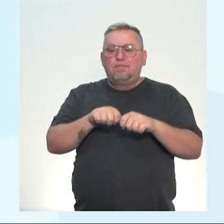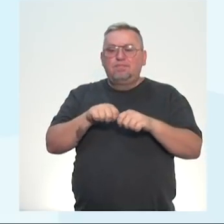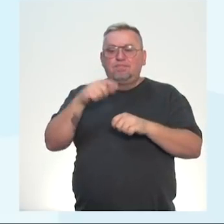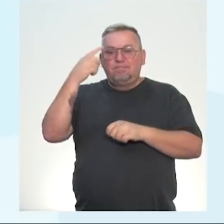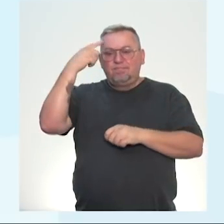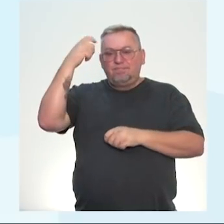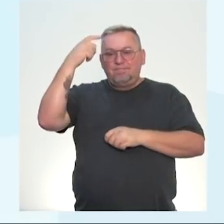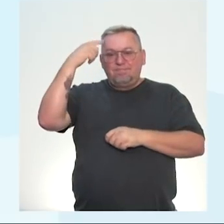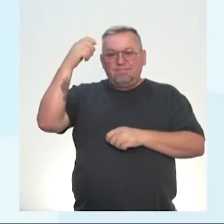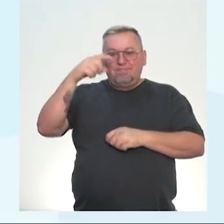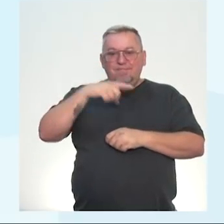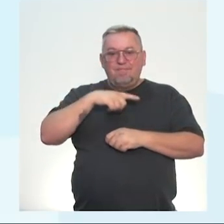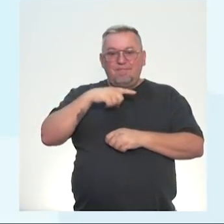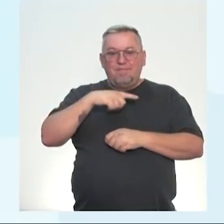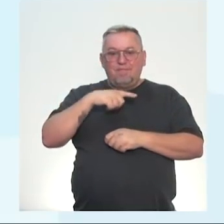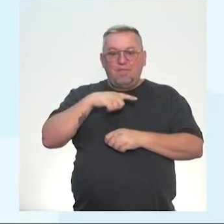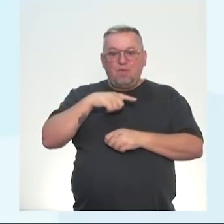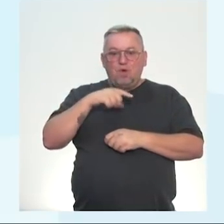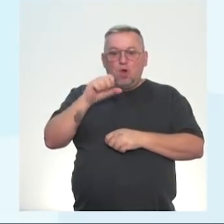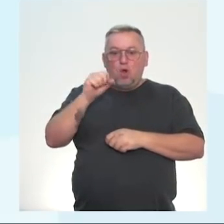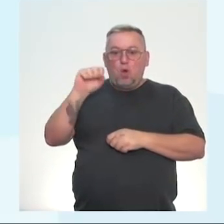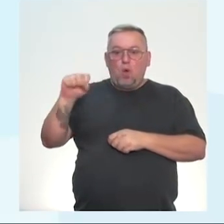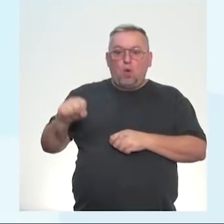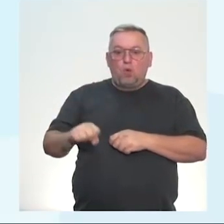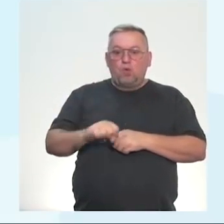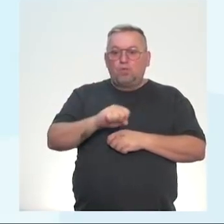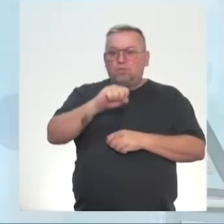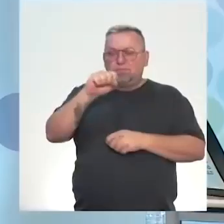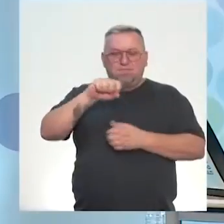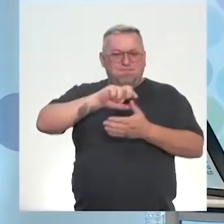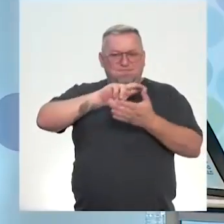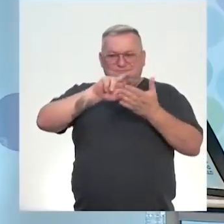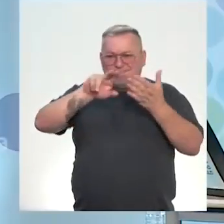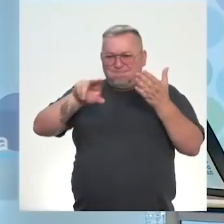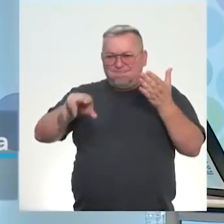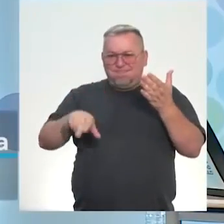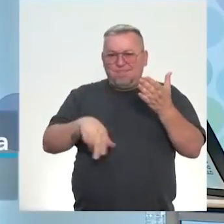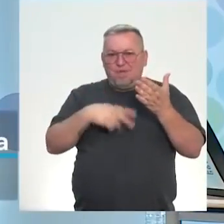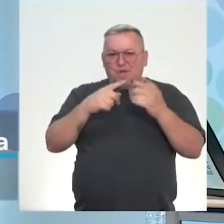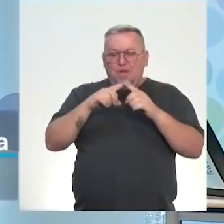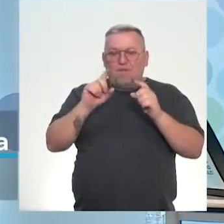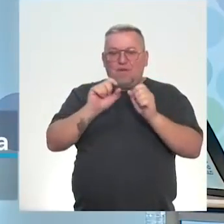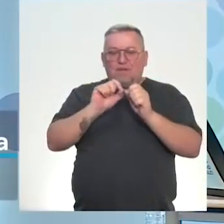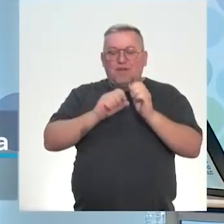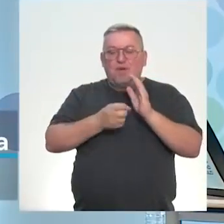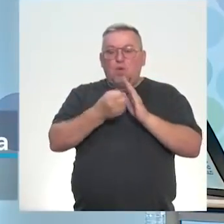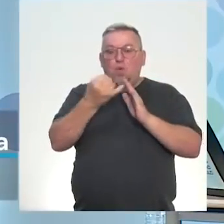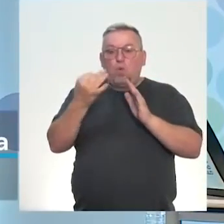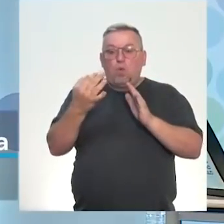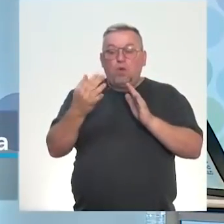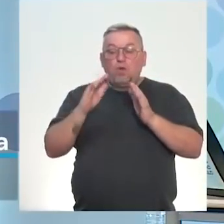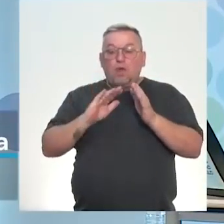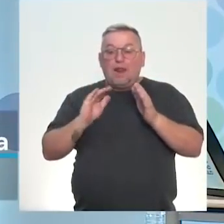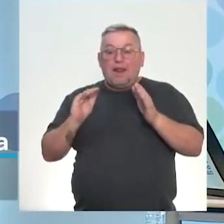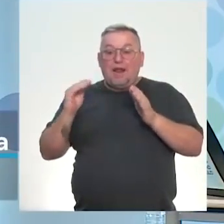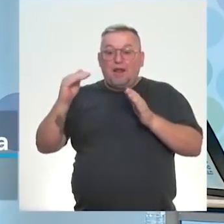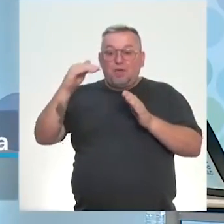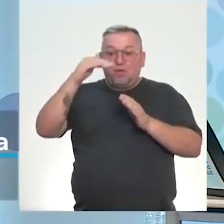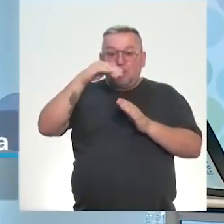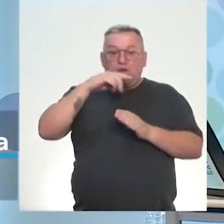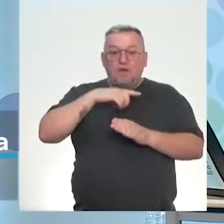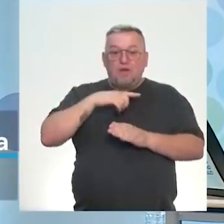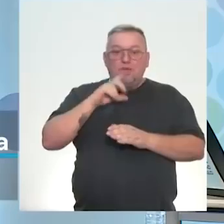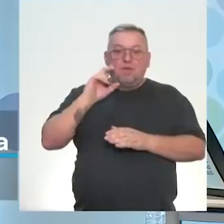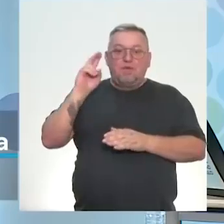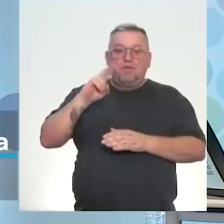Eu tenho octógono, hexágono e vai indo aí classificando quanto ao número de lados. Só que nós estamos vendo